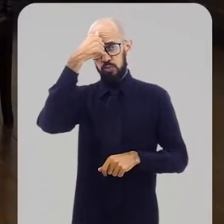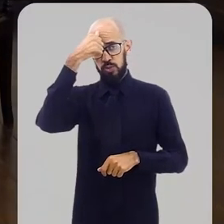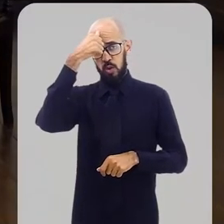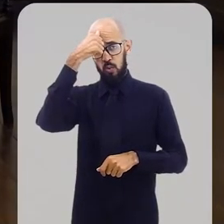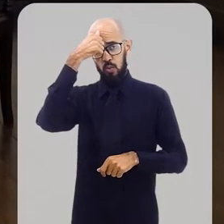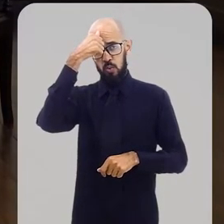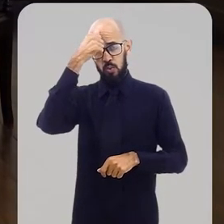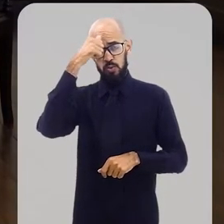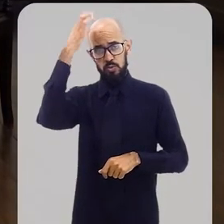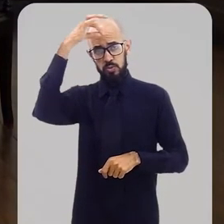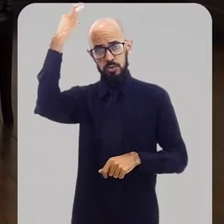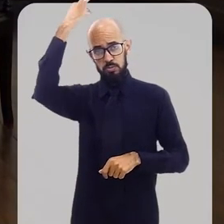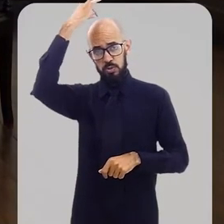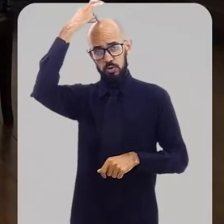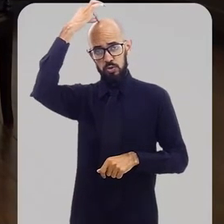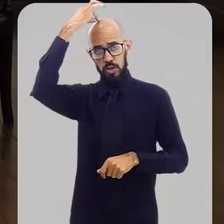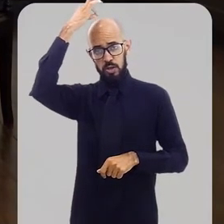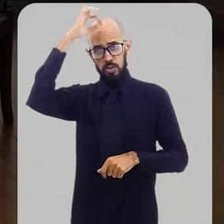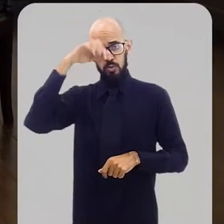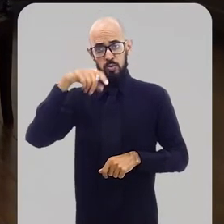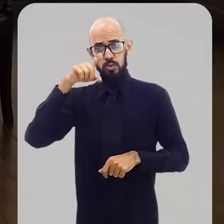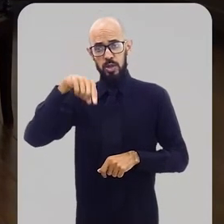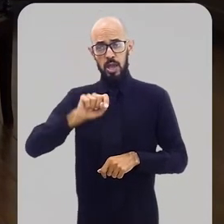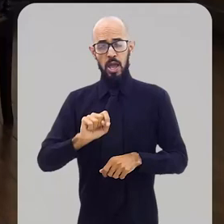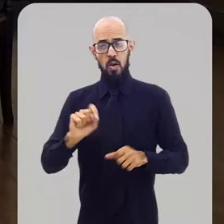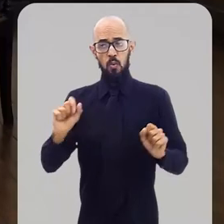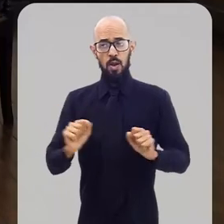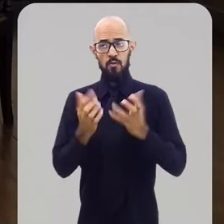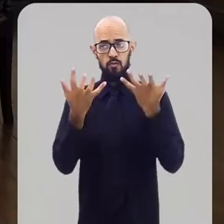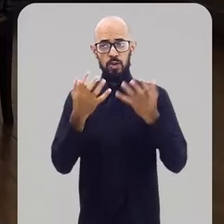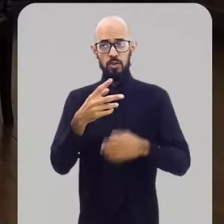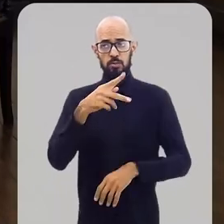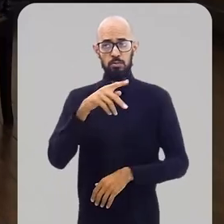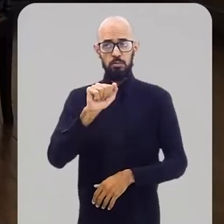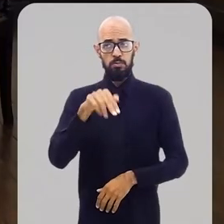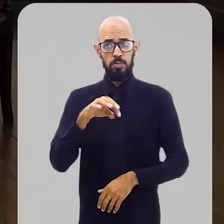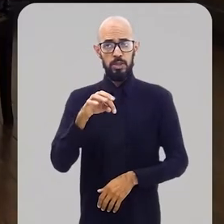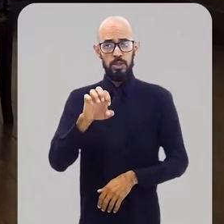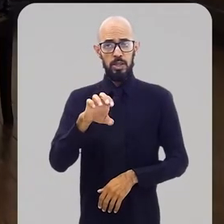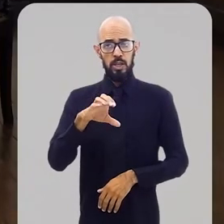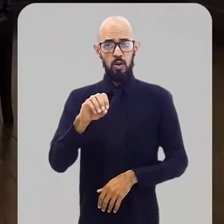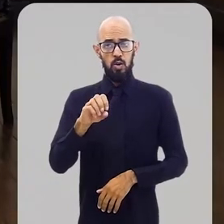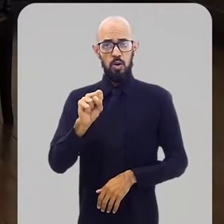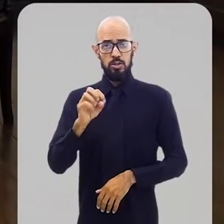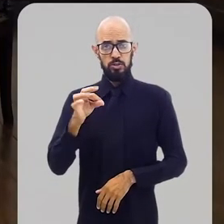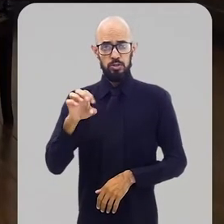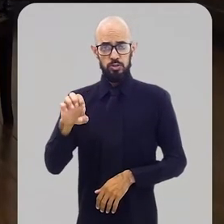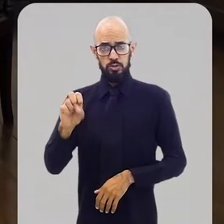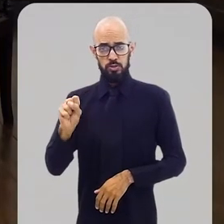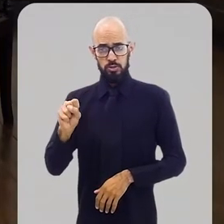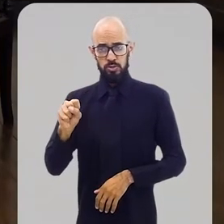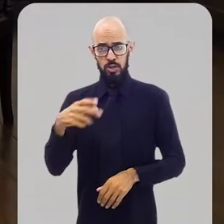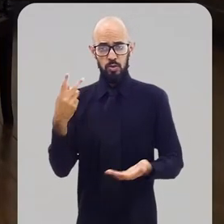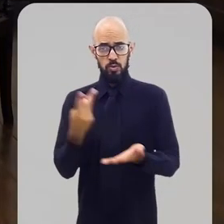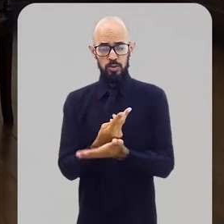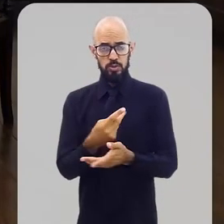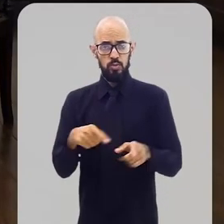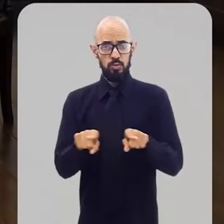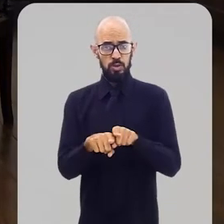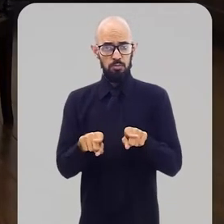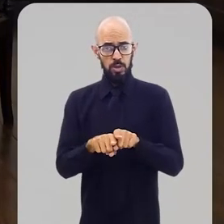e o Espírito Santo como eu evento Pentecostes que aconteceu na vida